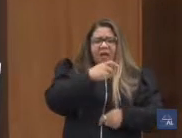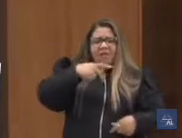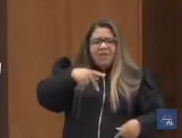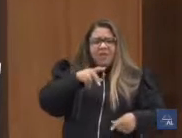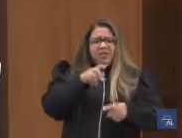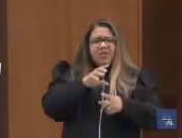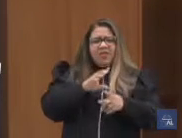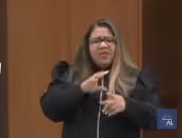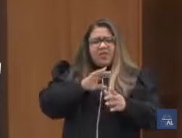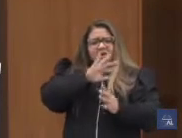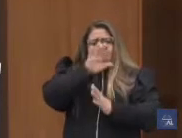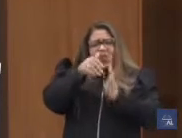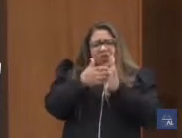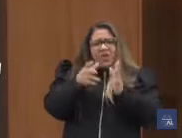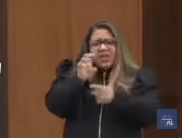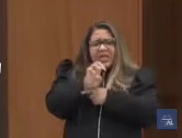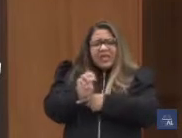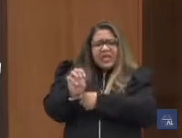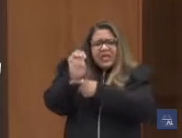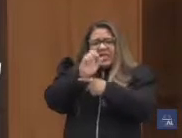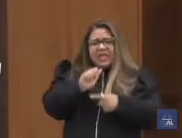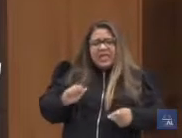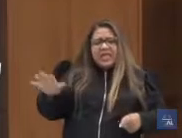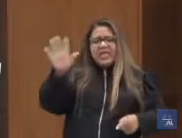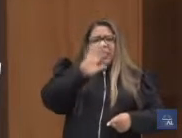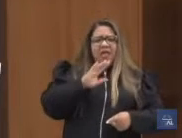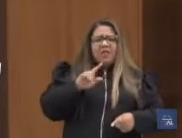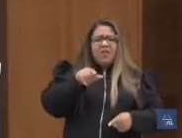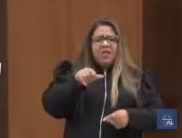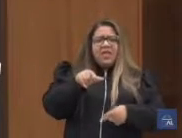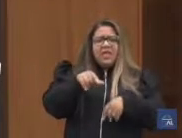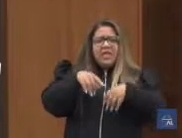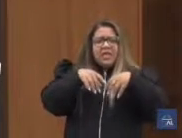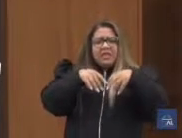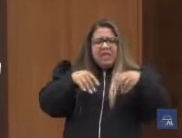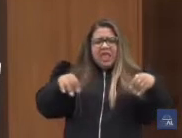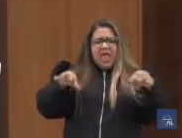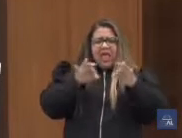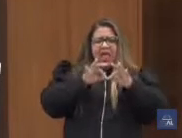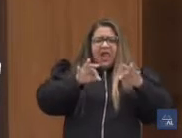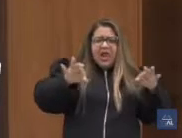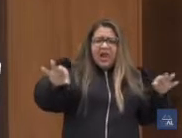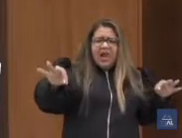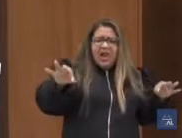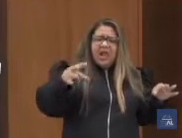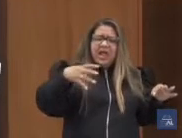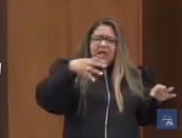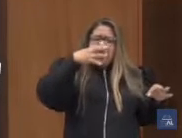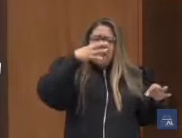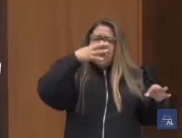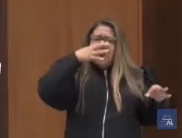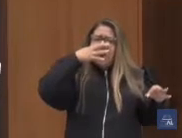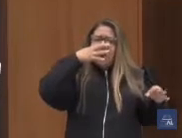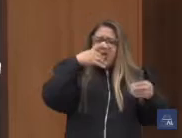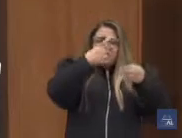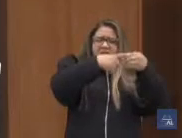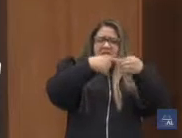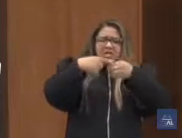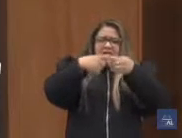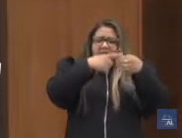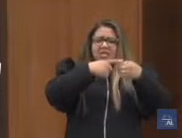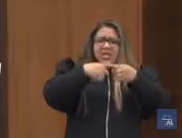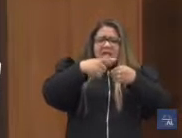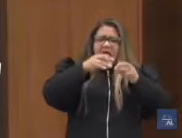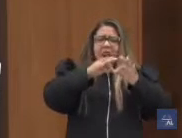Grosso com uma extensão territorial absurda e que não realmente que não tem segido